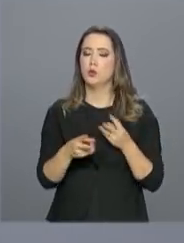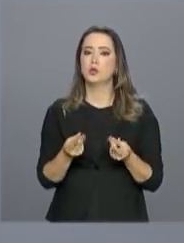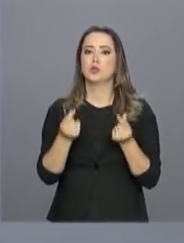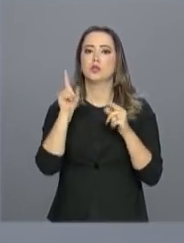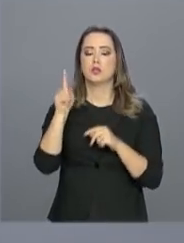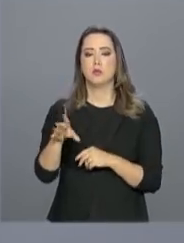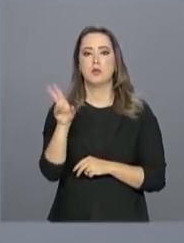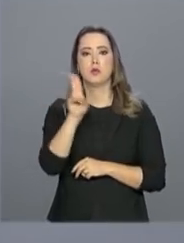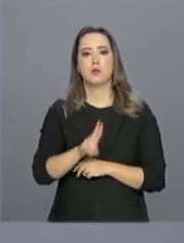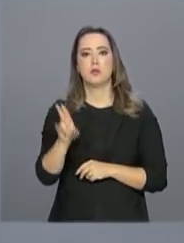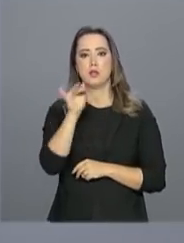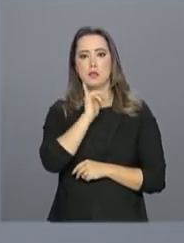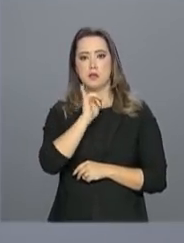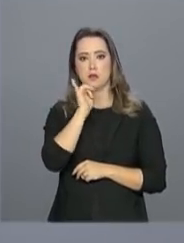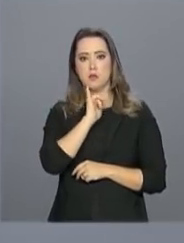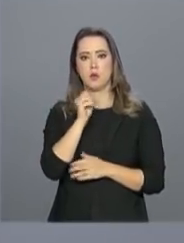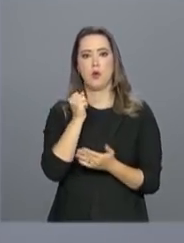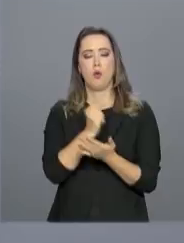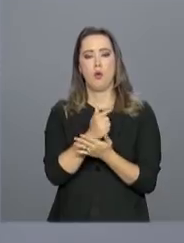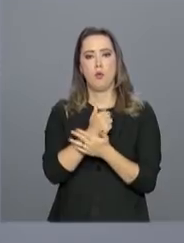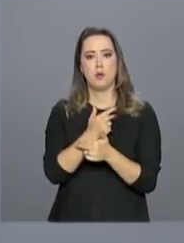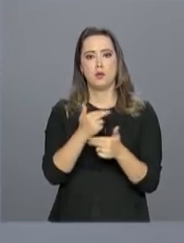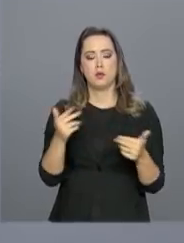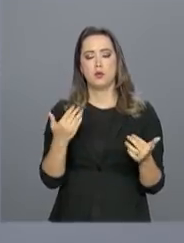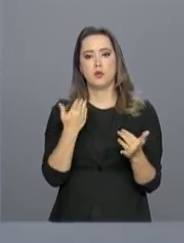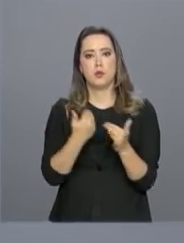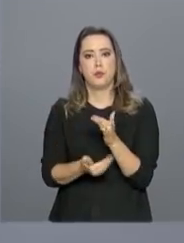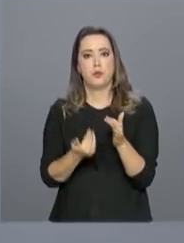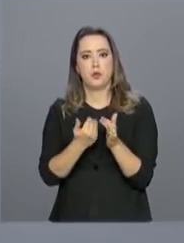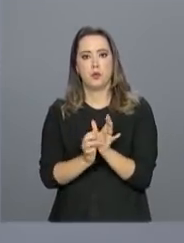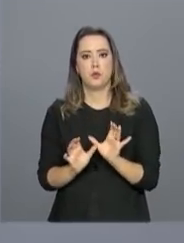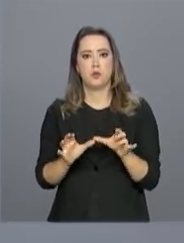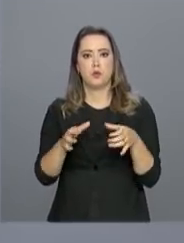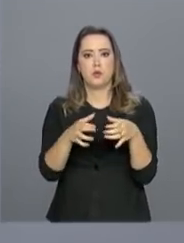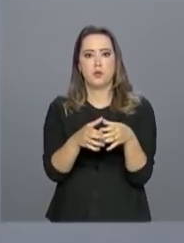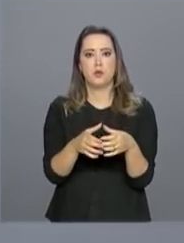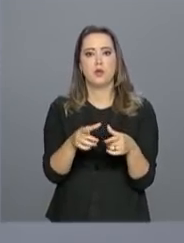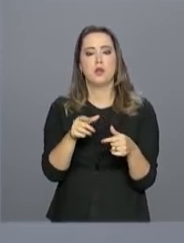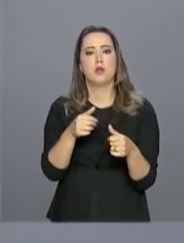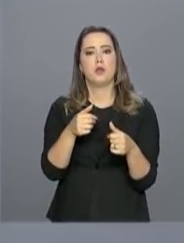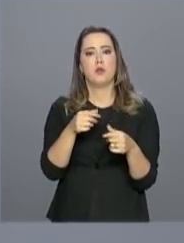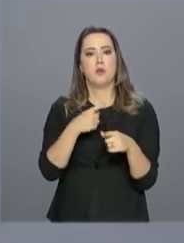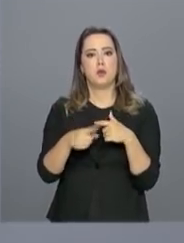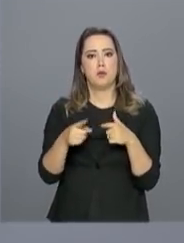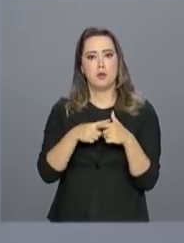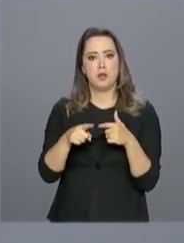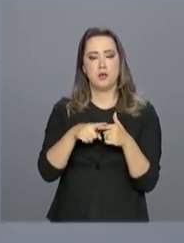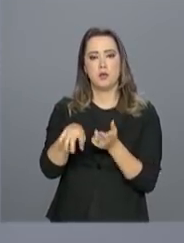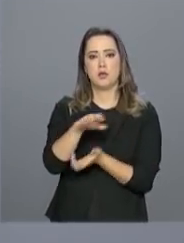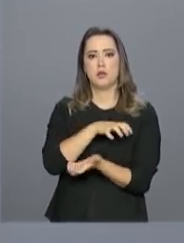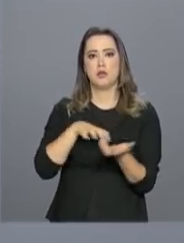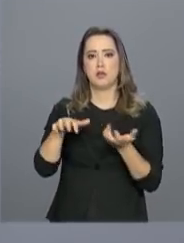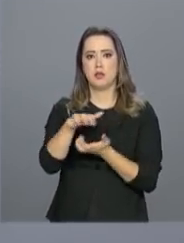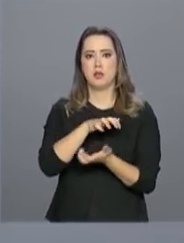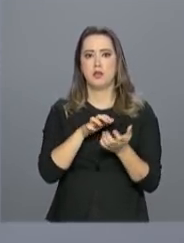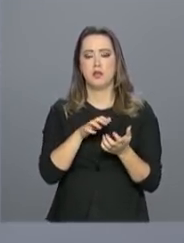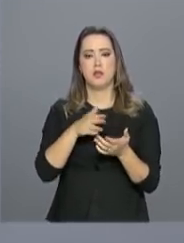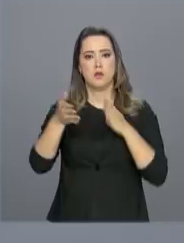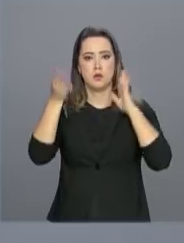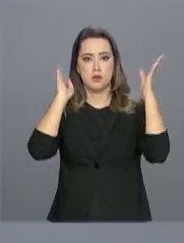financiar por exemplo a reposição de estoques e outras perdas enfrentadas pelo setor em função da greve recente dos